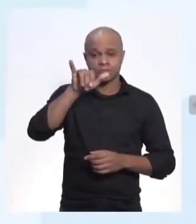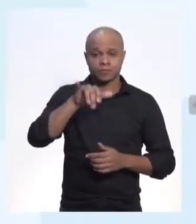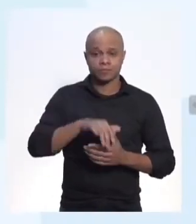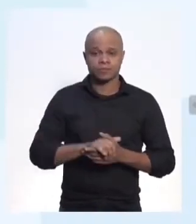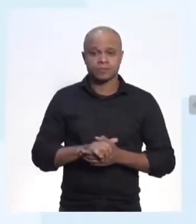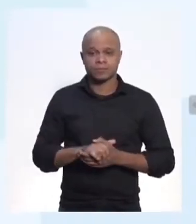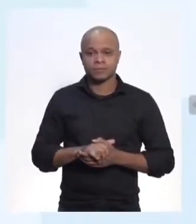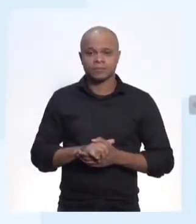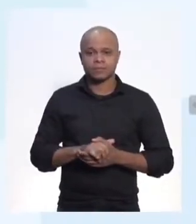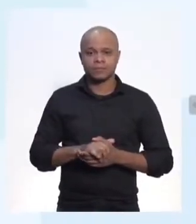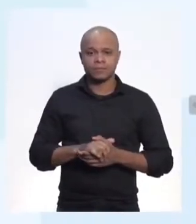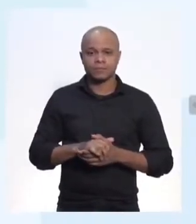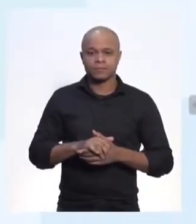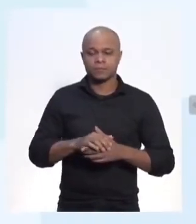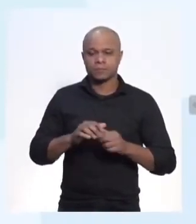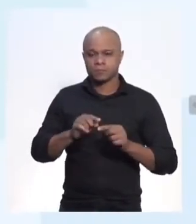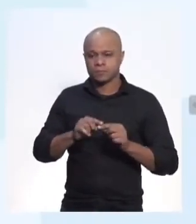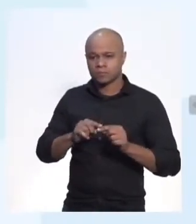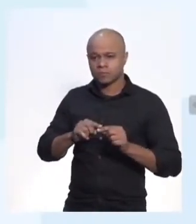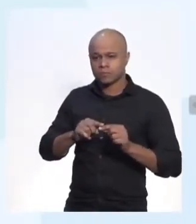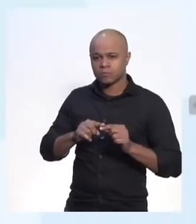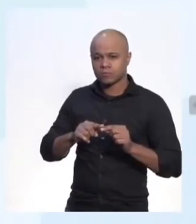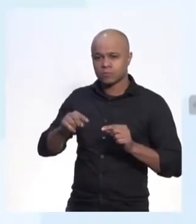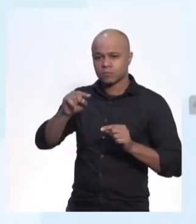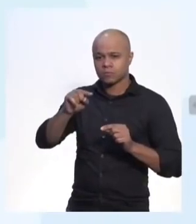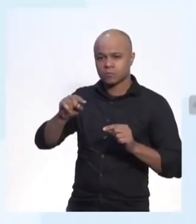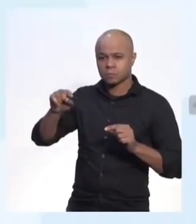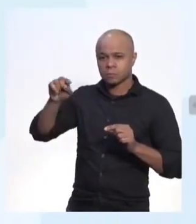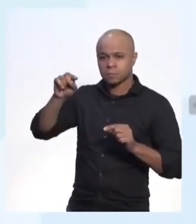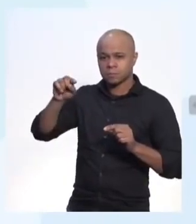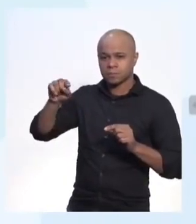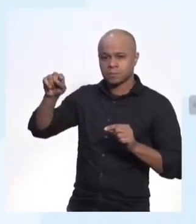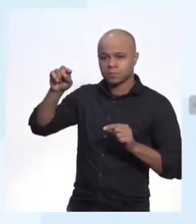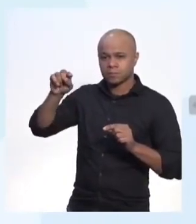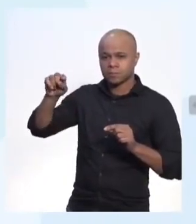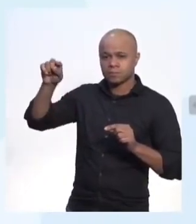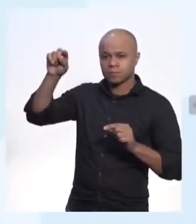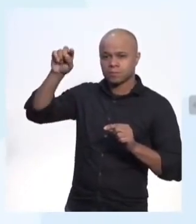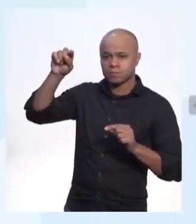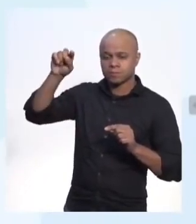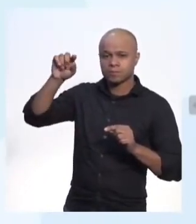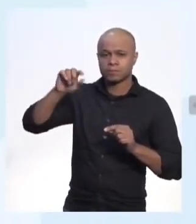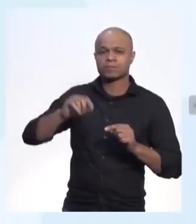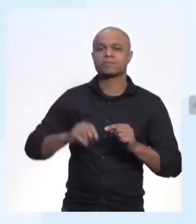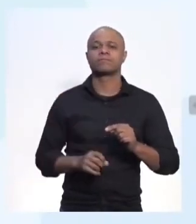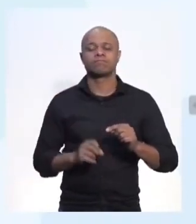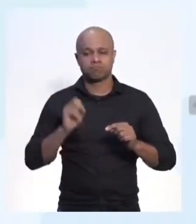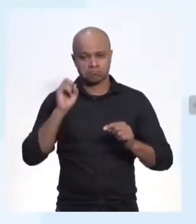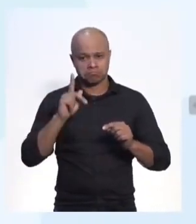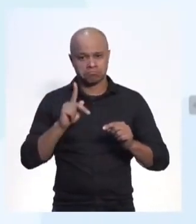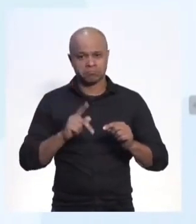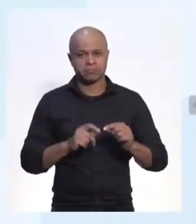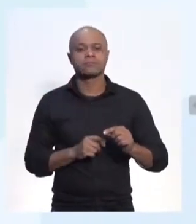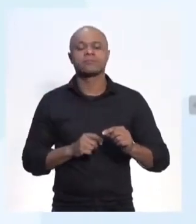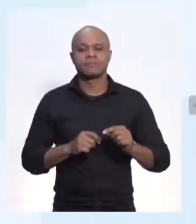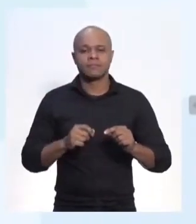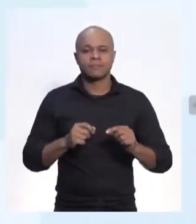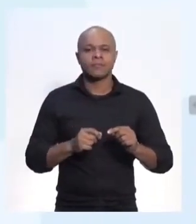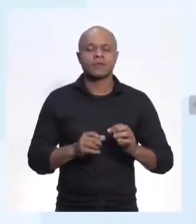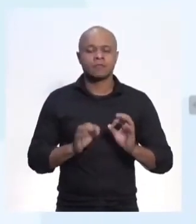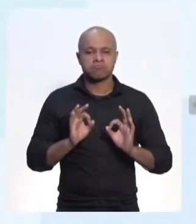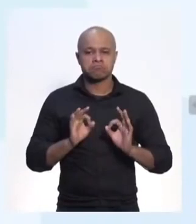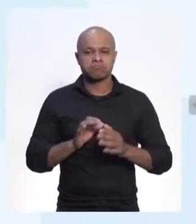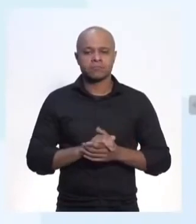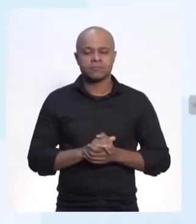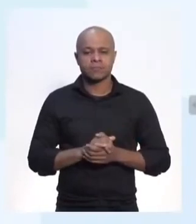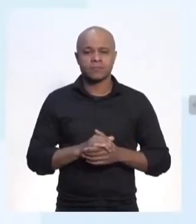tamanho, uma unidade para cima, 1, 2, 3, 4 unidades para cima. Tudo bem? E aí eu obtive esses valores aí no eixo.